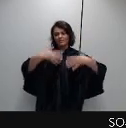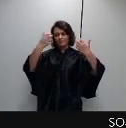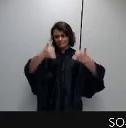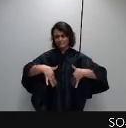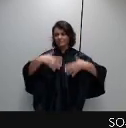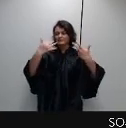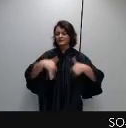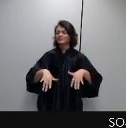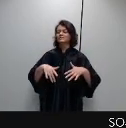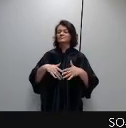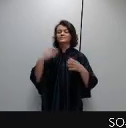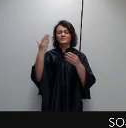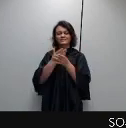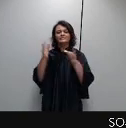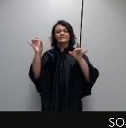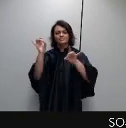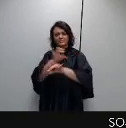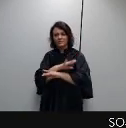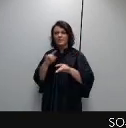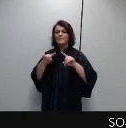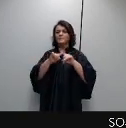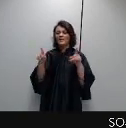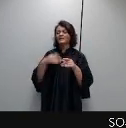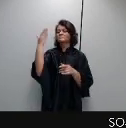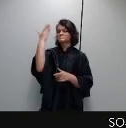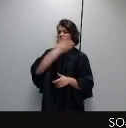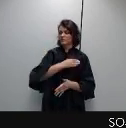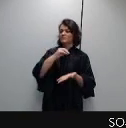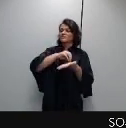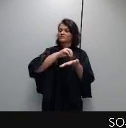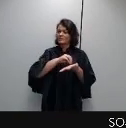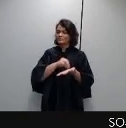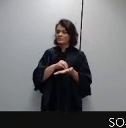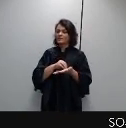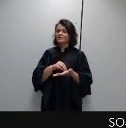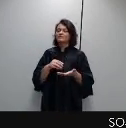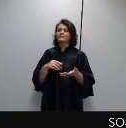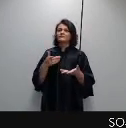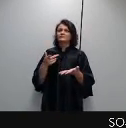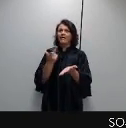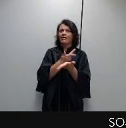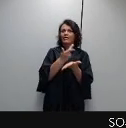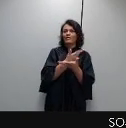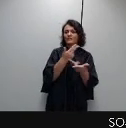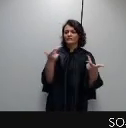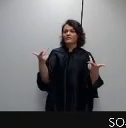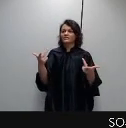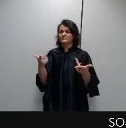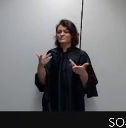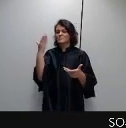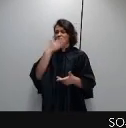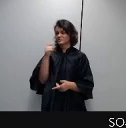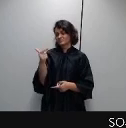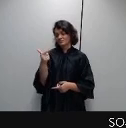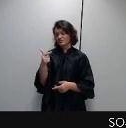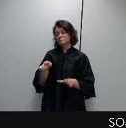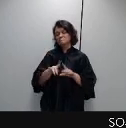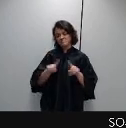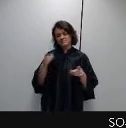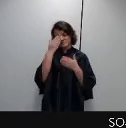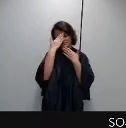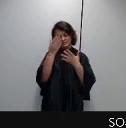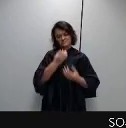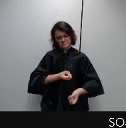caso concreto não havia prova Oi filha eu agradeço vossa excelência pela observação a